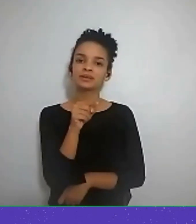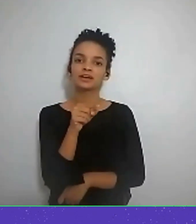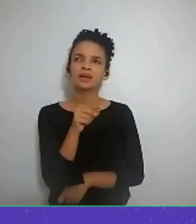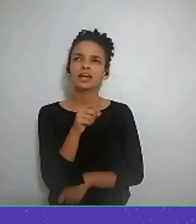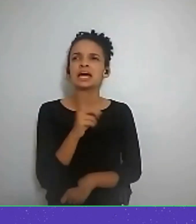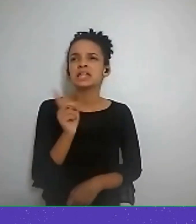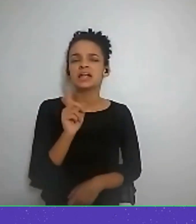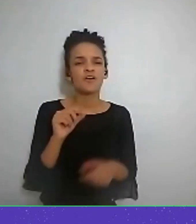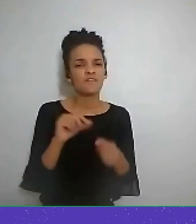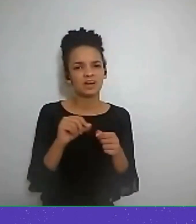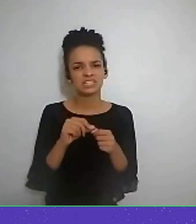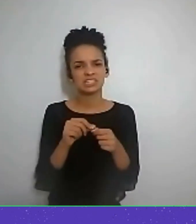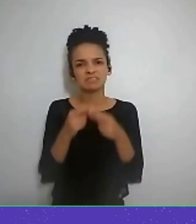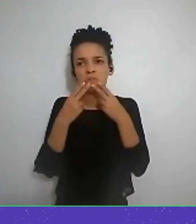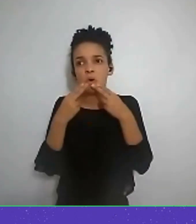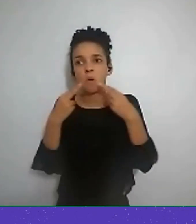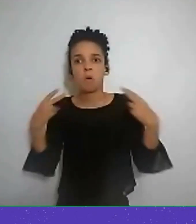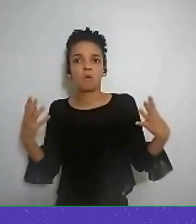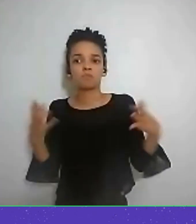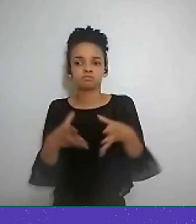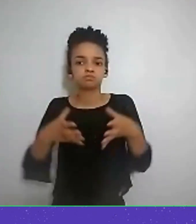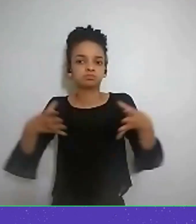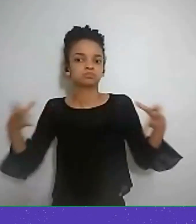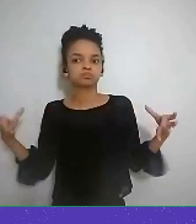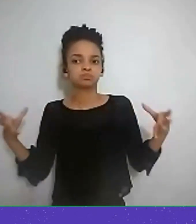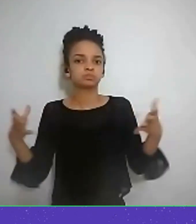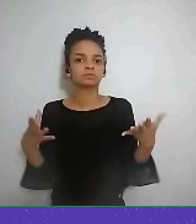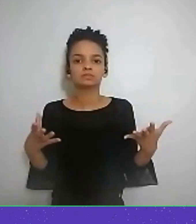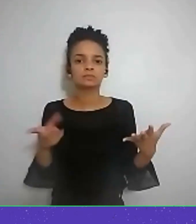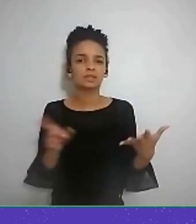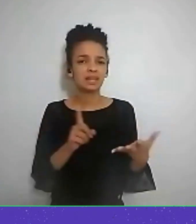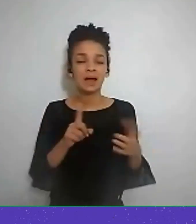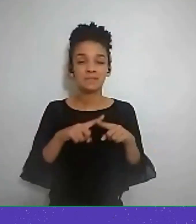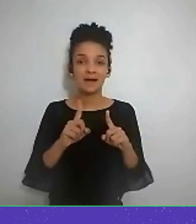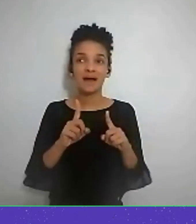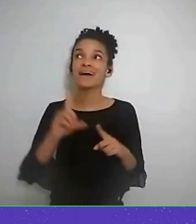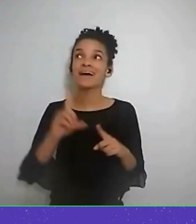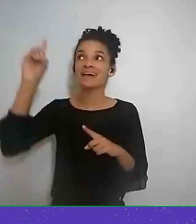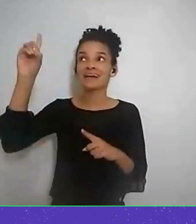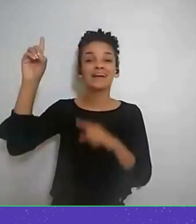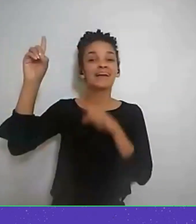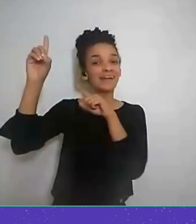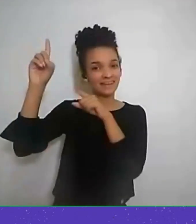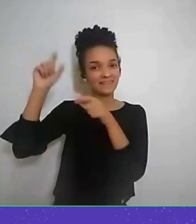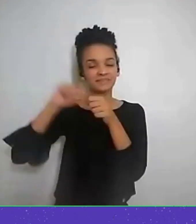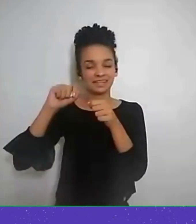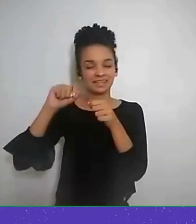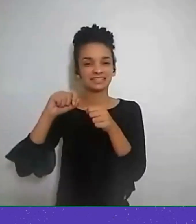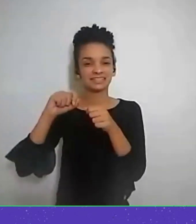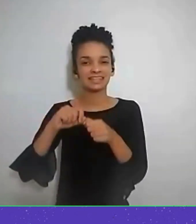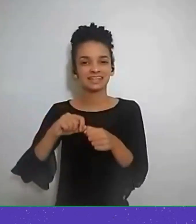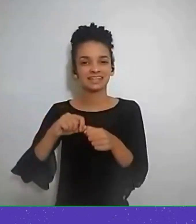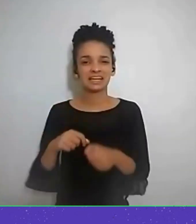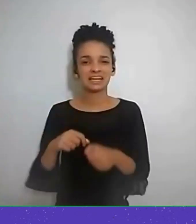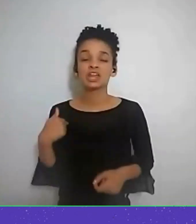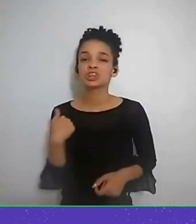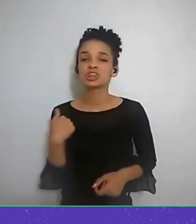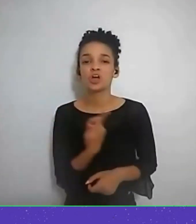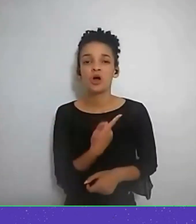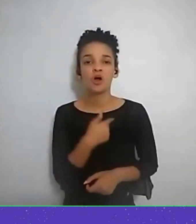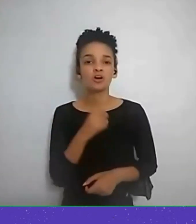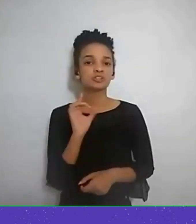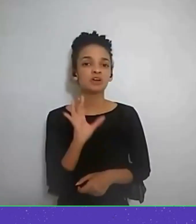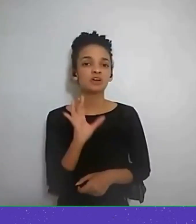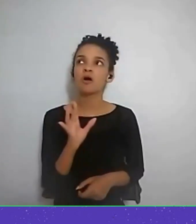coisas, mas Deus fez grandes coisas. Nós apenas tomamos o jugo do Senhor.